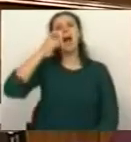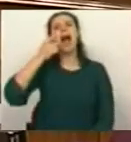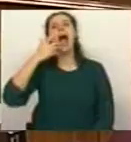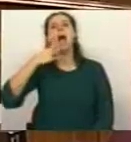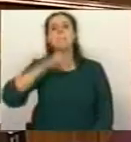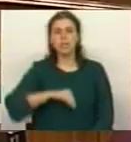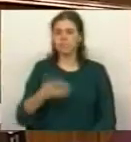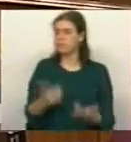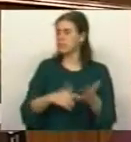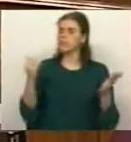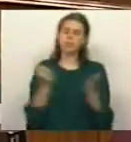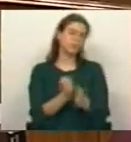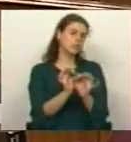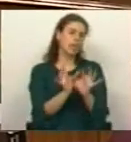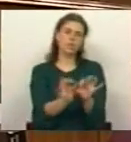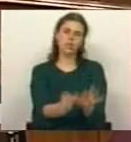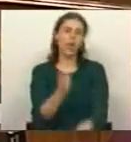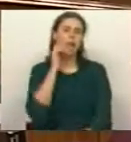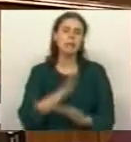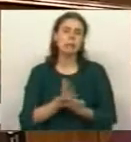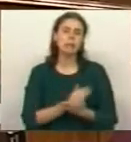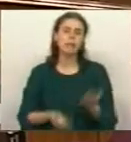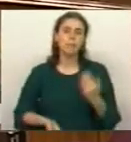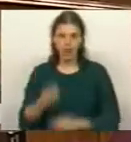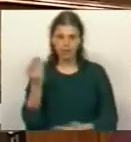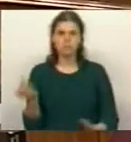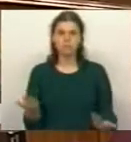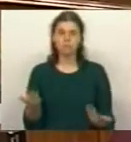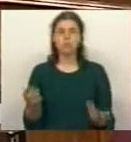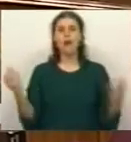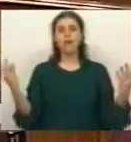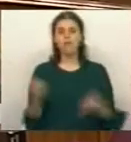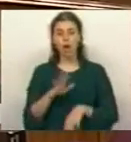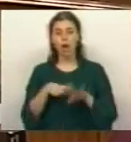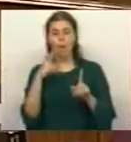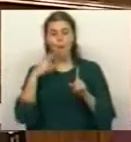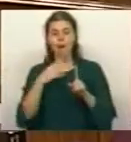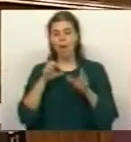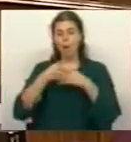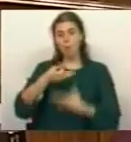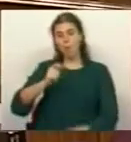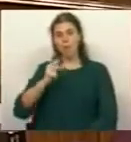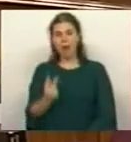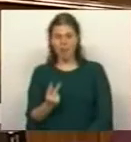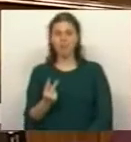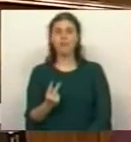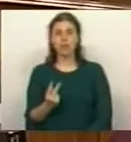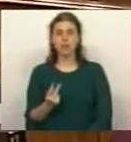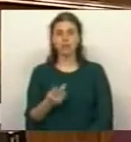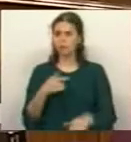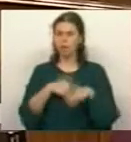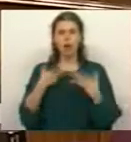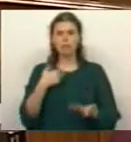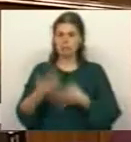prejudicados acabarem por ser sempre os mesmos, os mais vulneráveis. É, portanto, na perspectiva do Partido Ecologista Verdes, altura